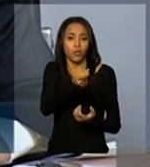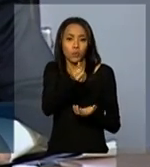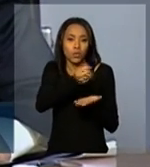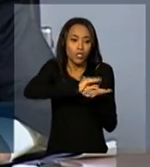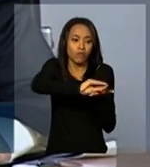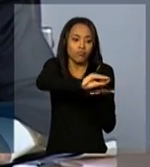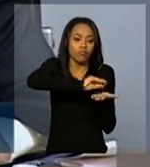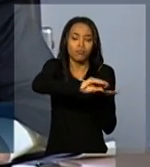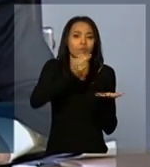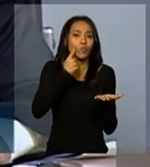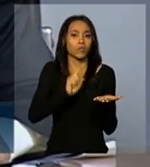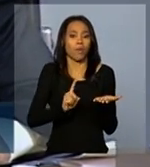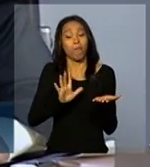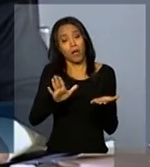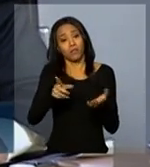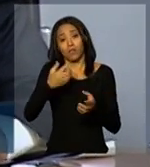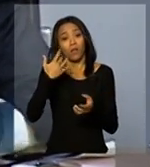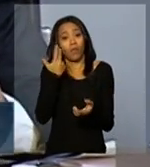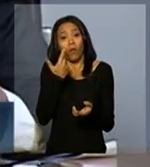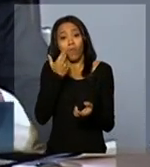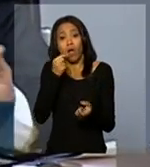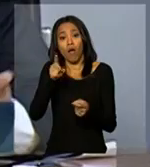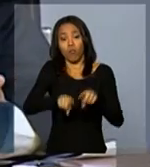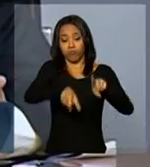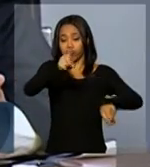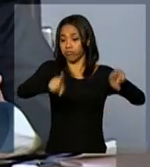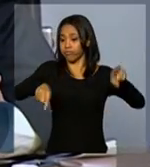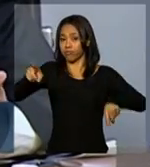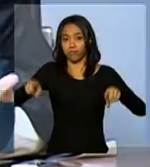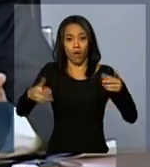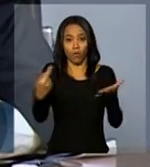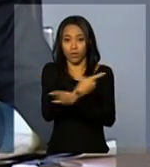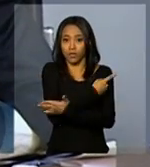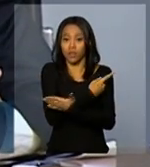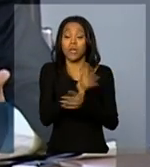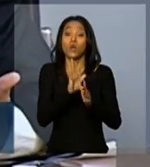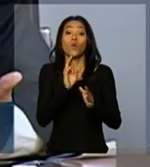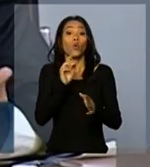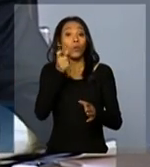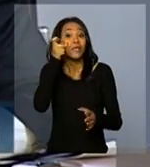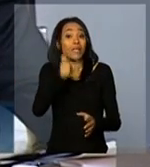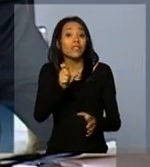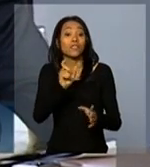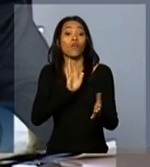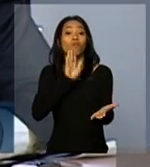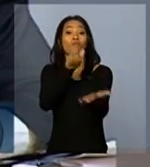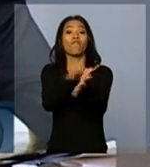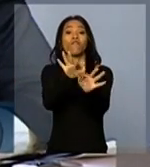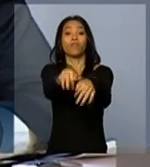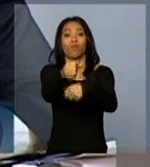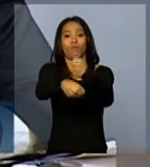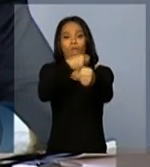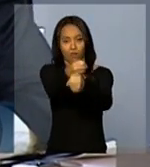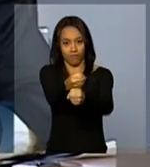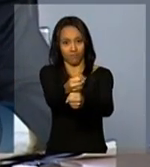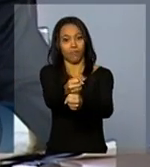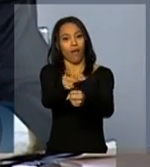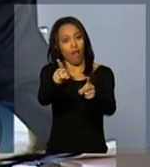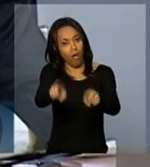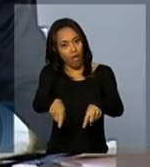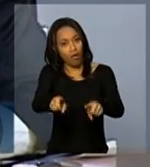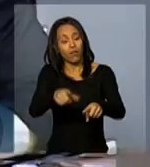são oscilações normais. O que interessa é o resultado final do ano. Então, nós temos